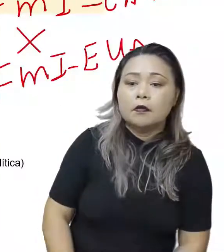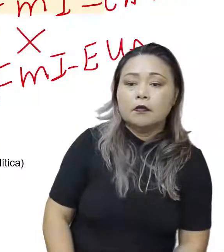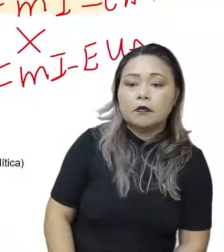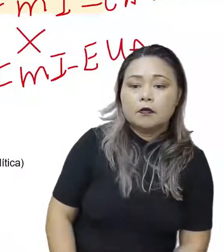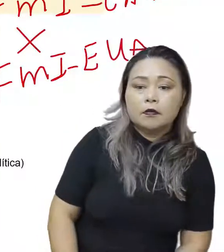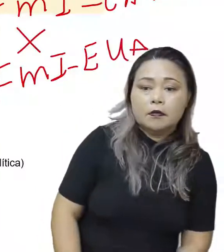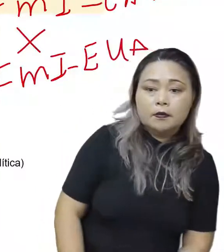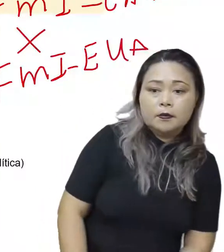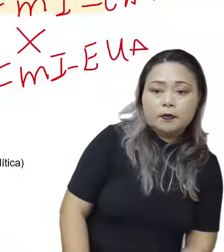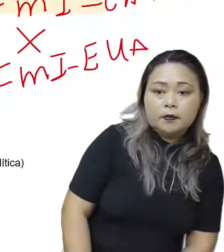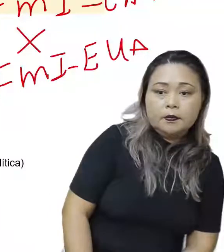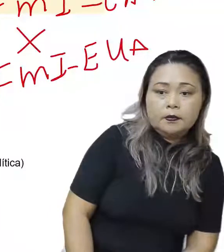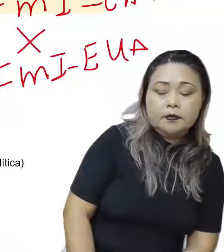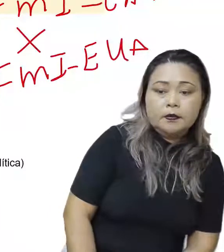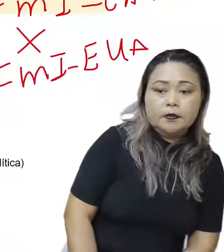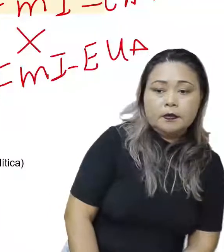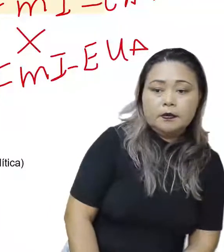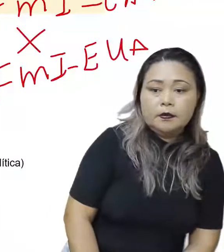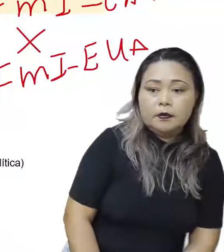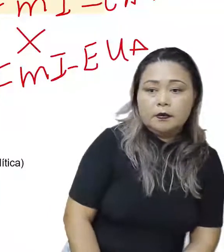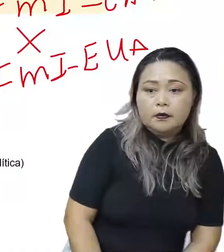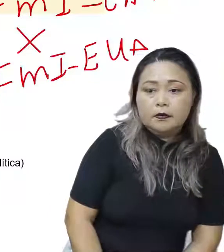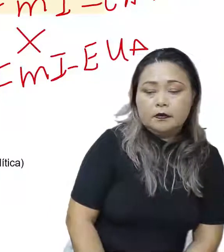Tem minha borrachinha.